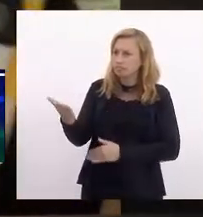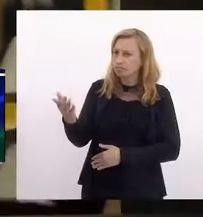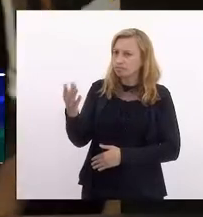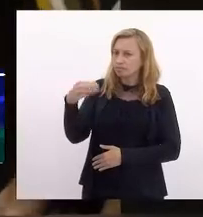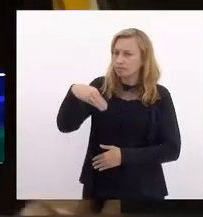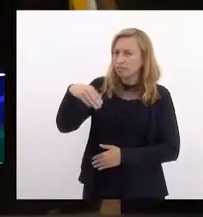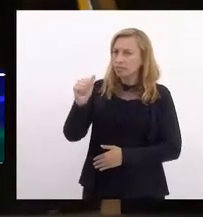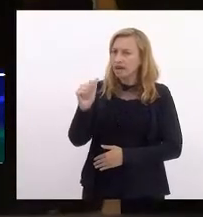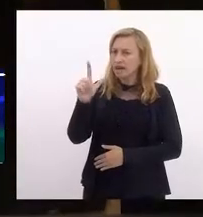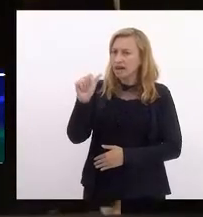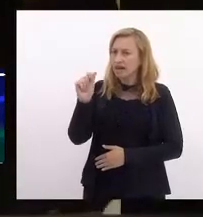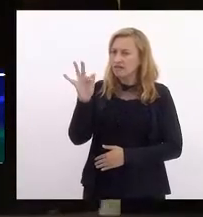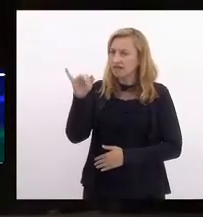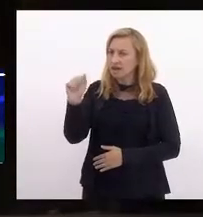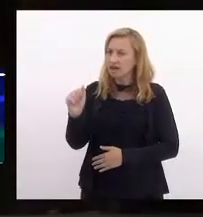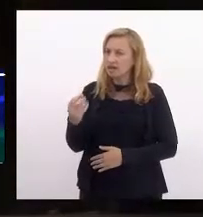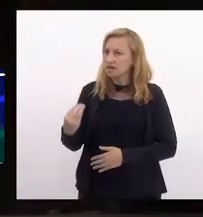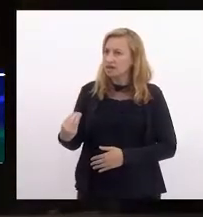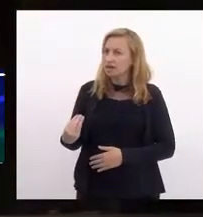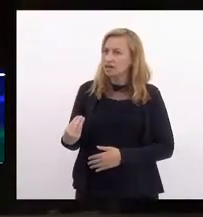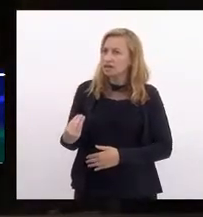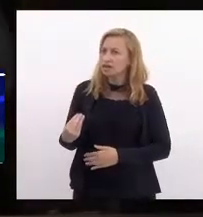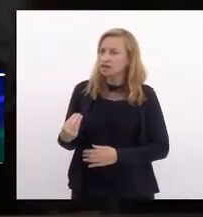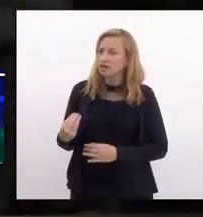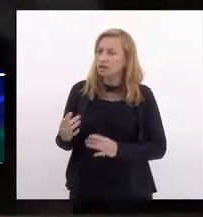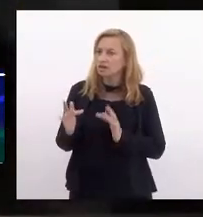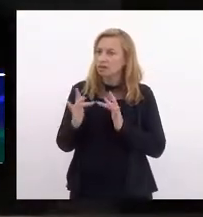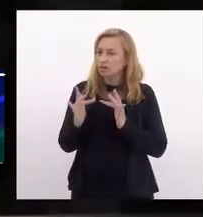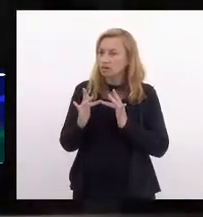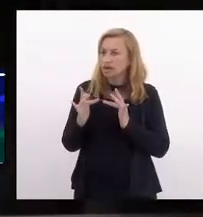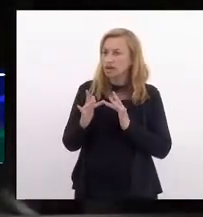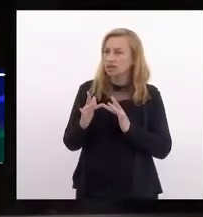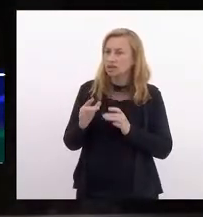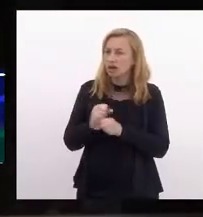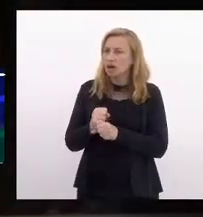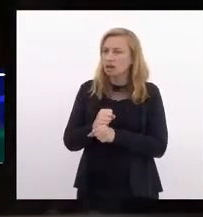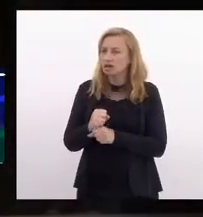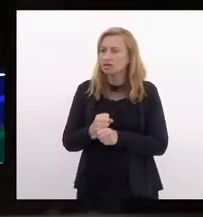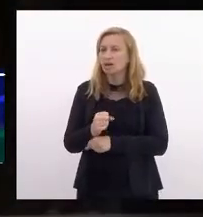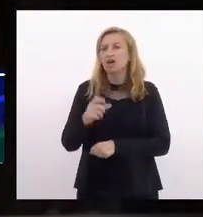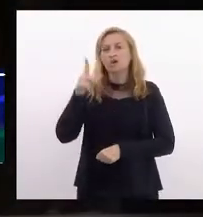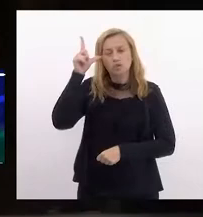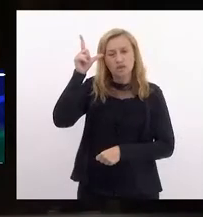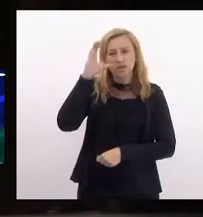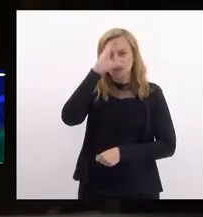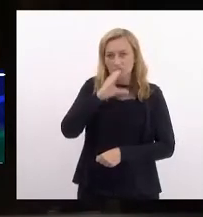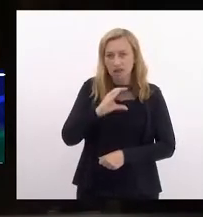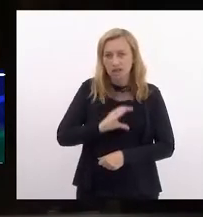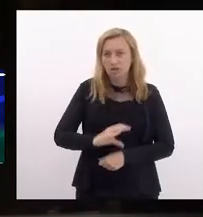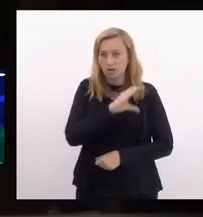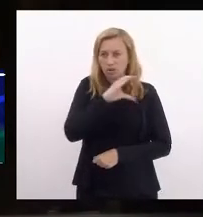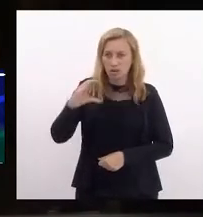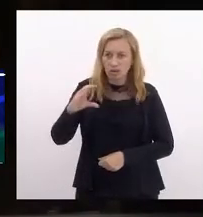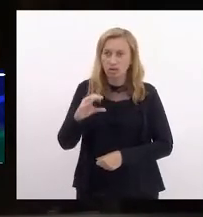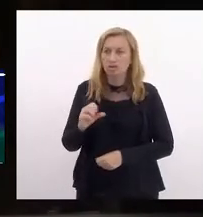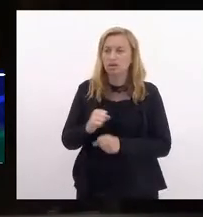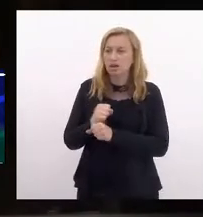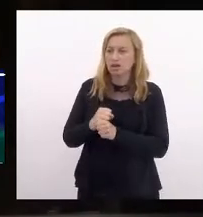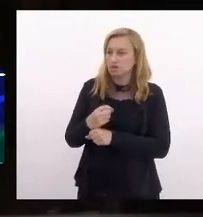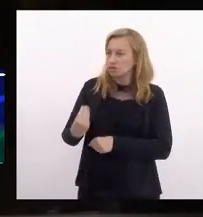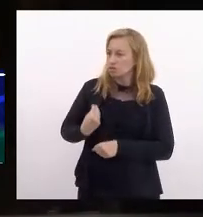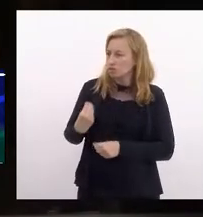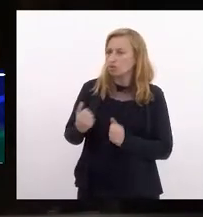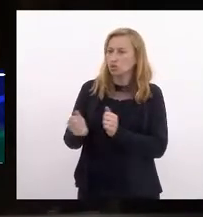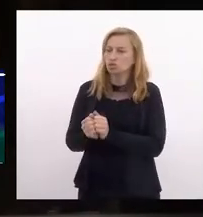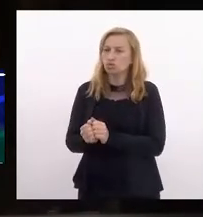Malafaia que convive comigo há muitos anos a bolsinha católica praticante que convive há muitos